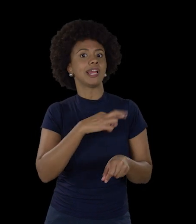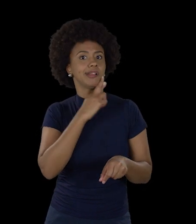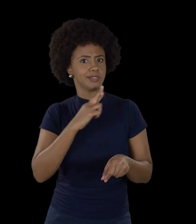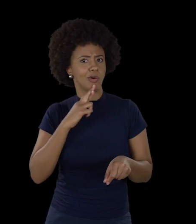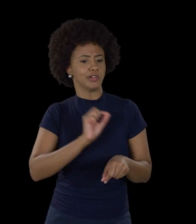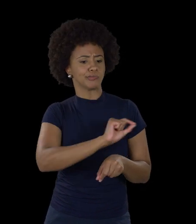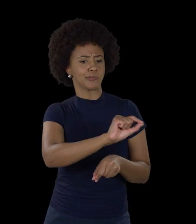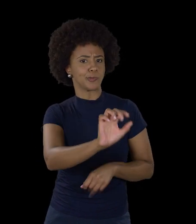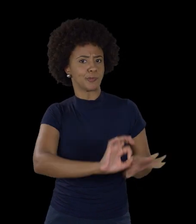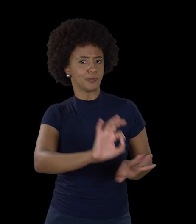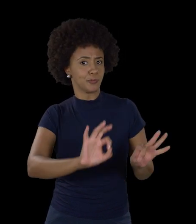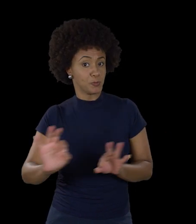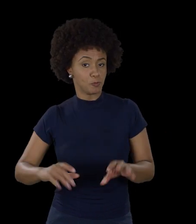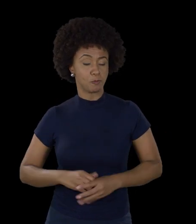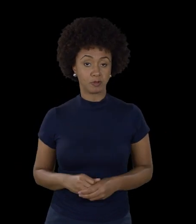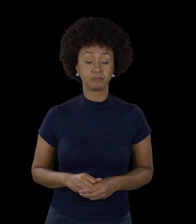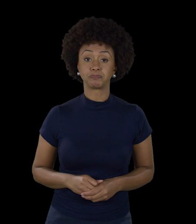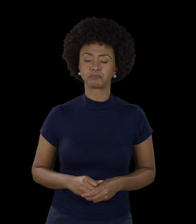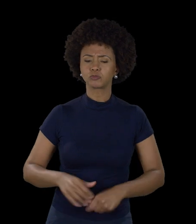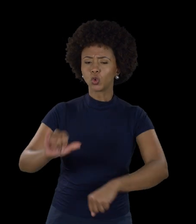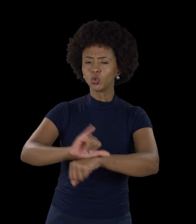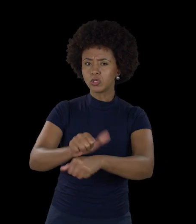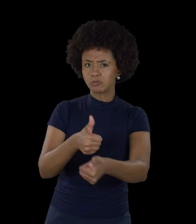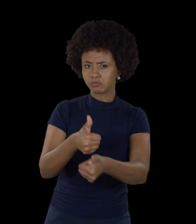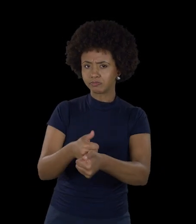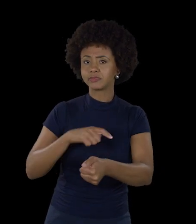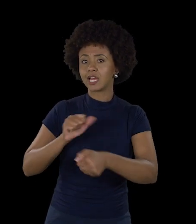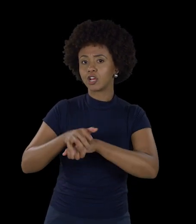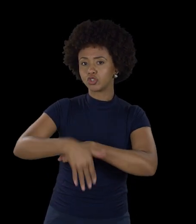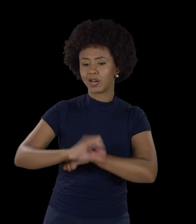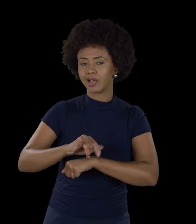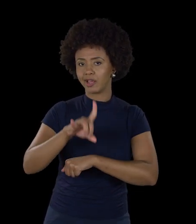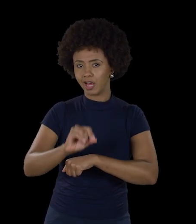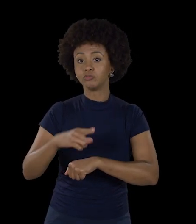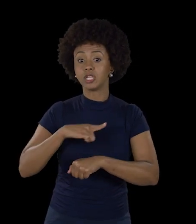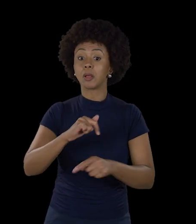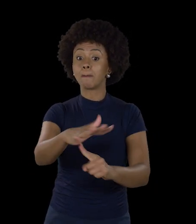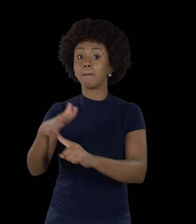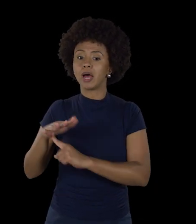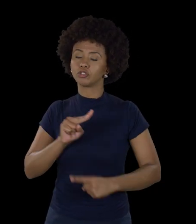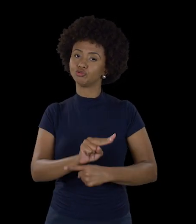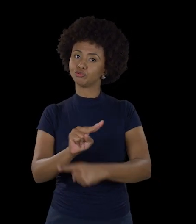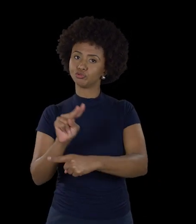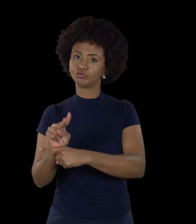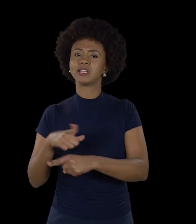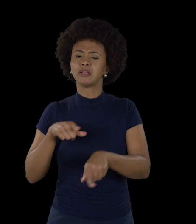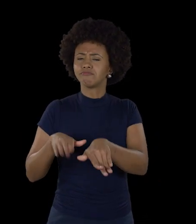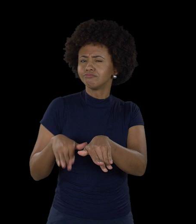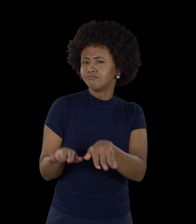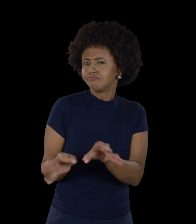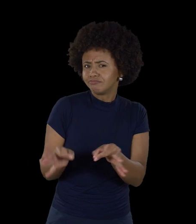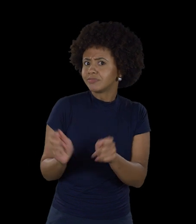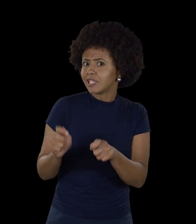que inclui também um restaurante. Próximo do centro, a Cachoeira do Caiado é protegida por um parque municipal, tem